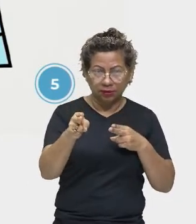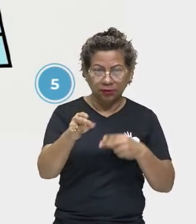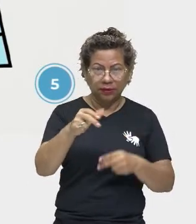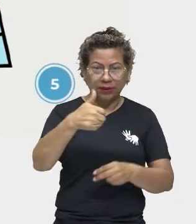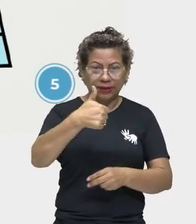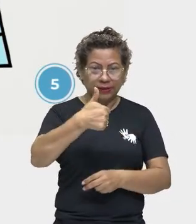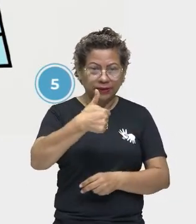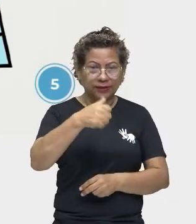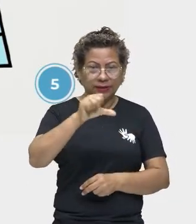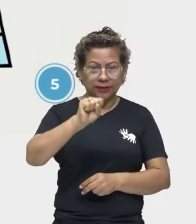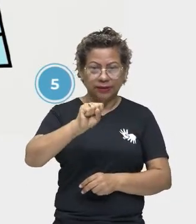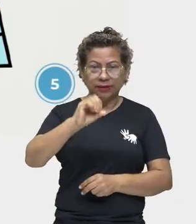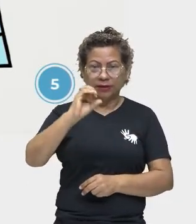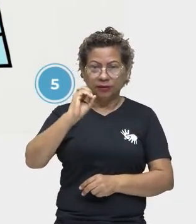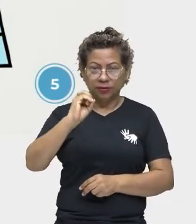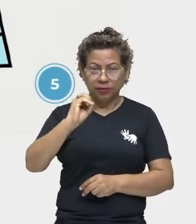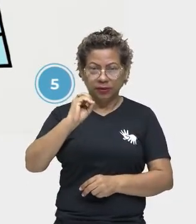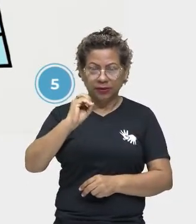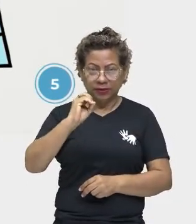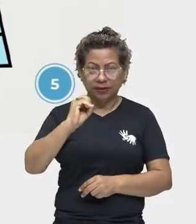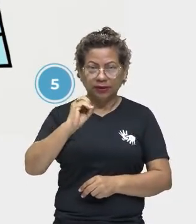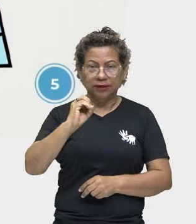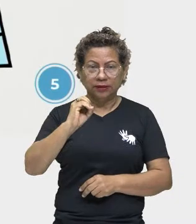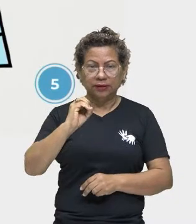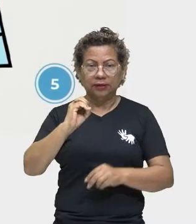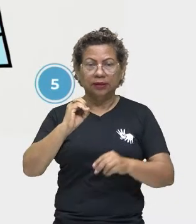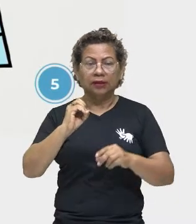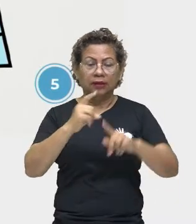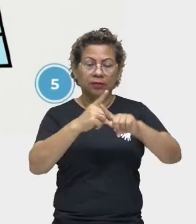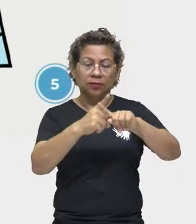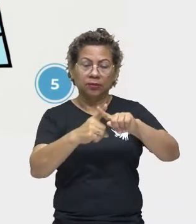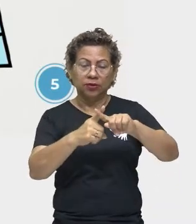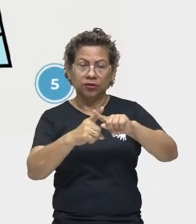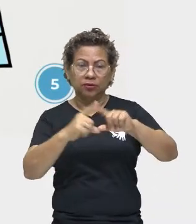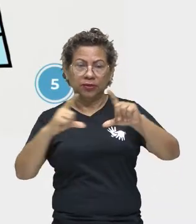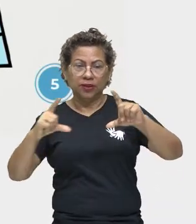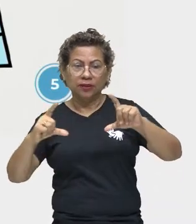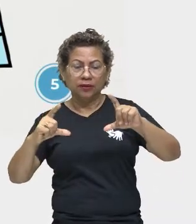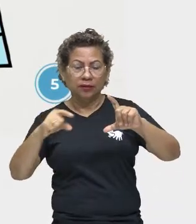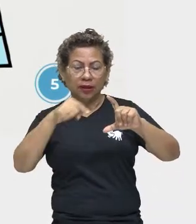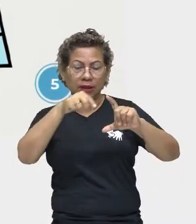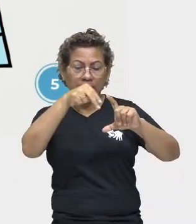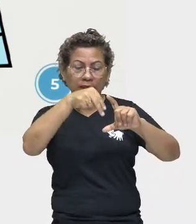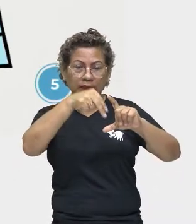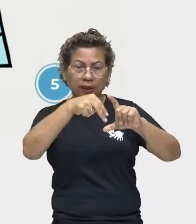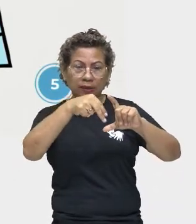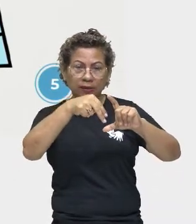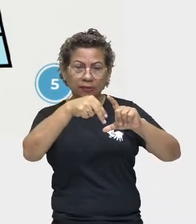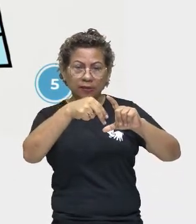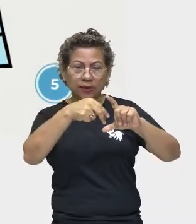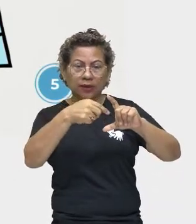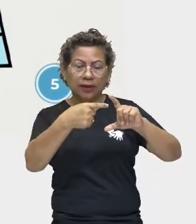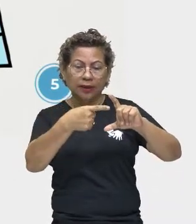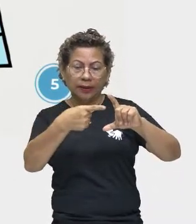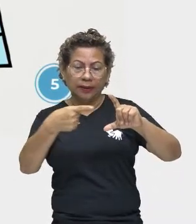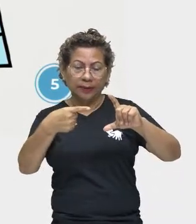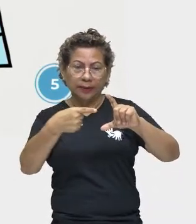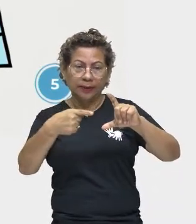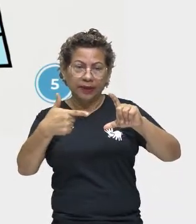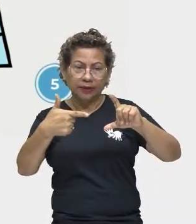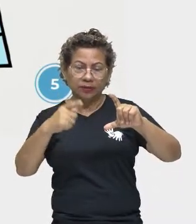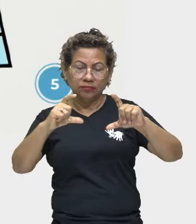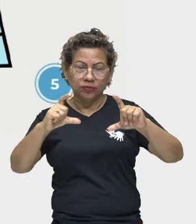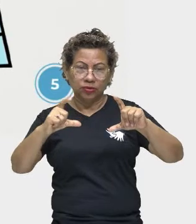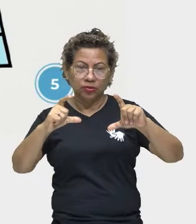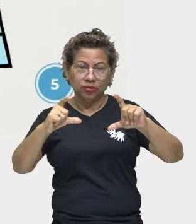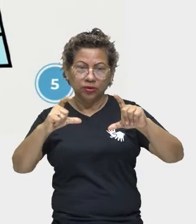180, que multiplica n menos 2, onde esse n corresponde